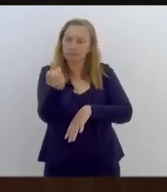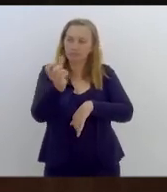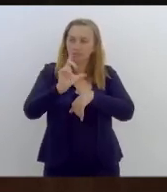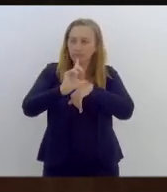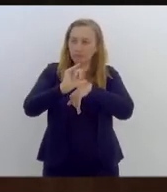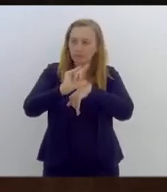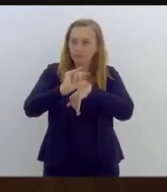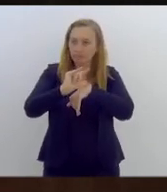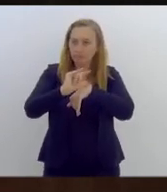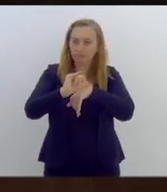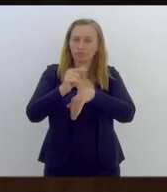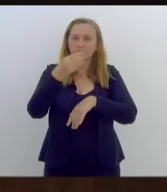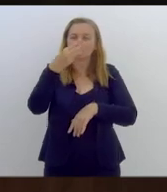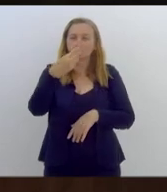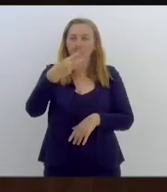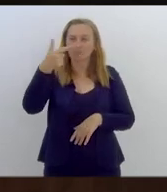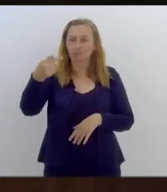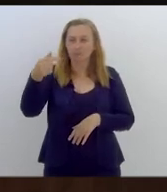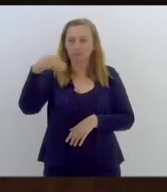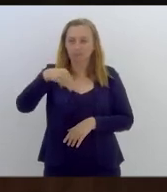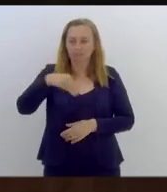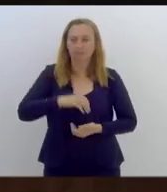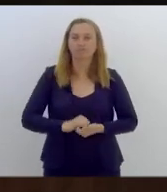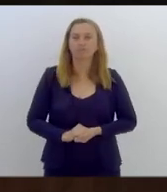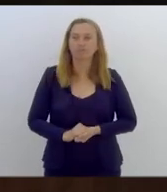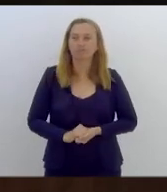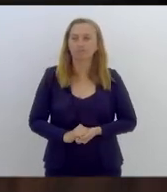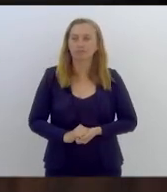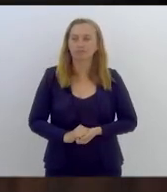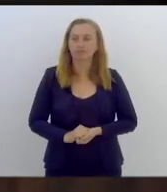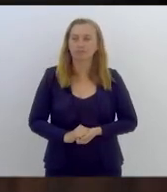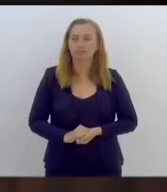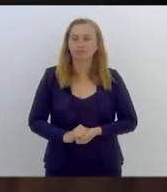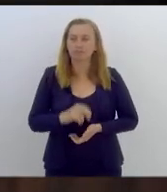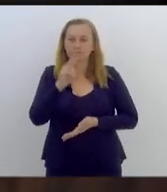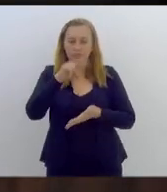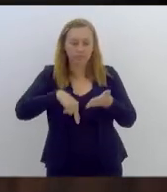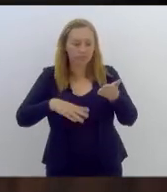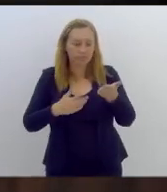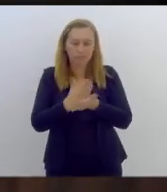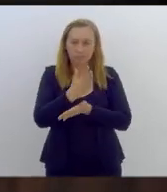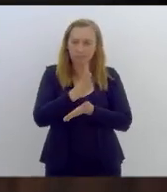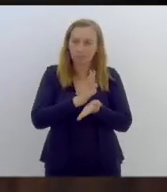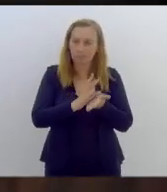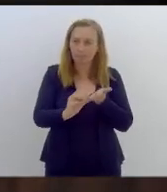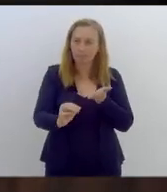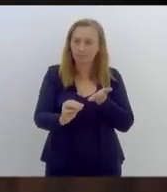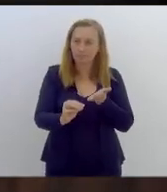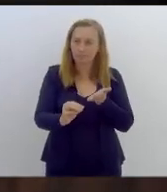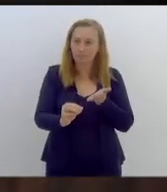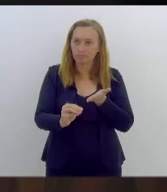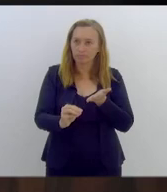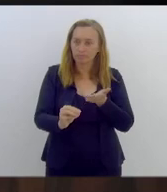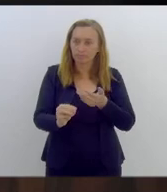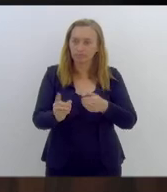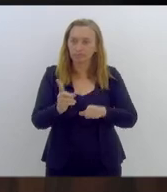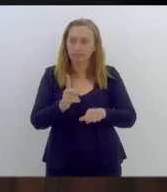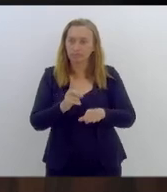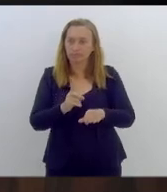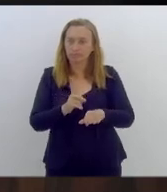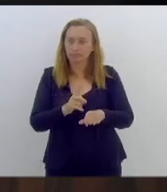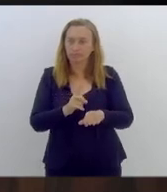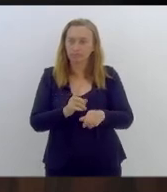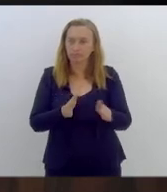horas e 37 minutos líder e aprovada ata passa-se ao expediente